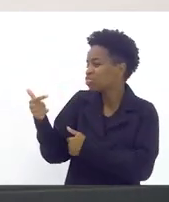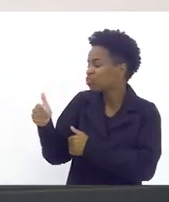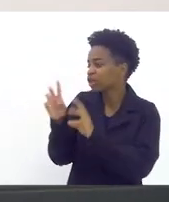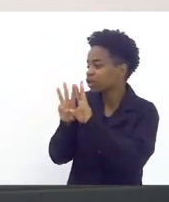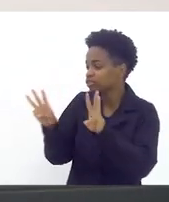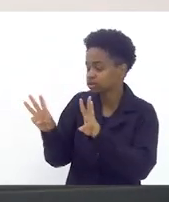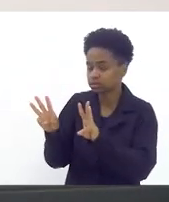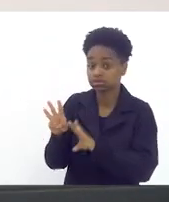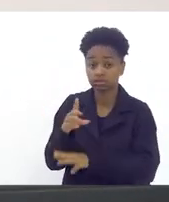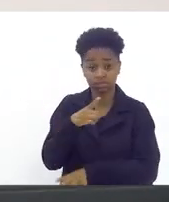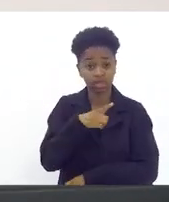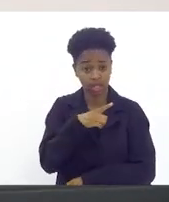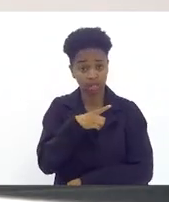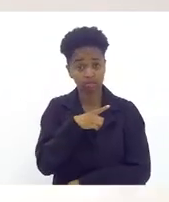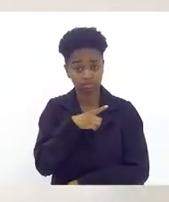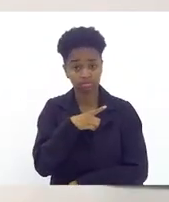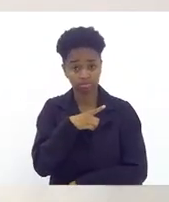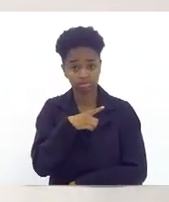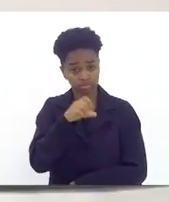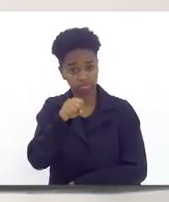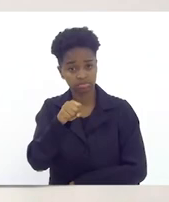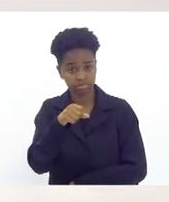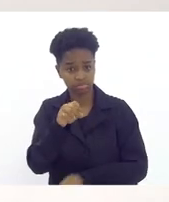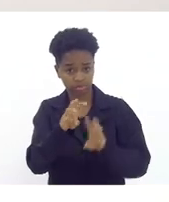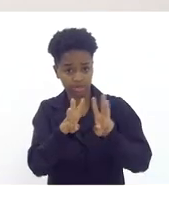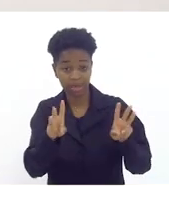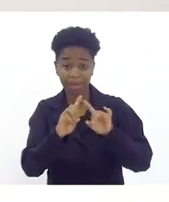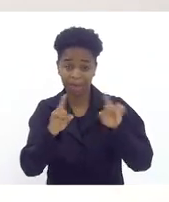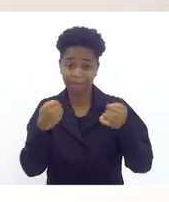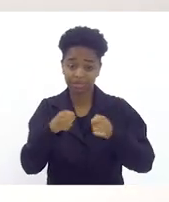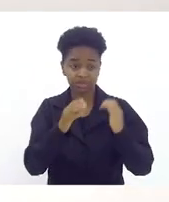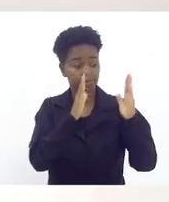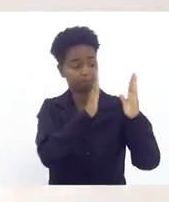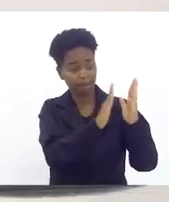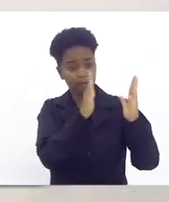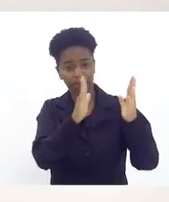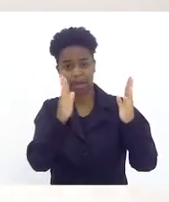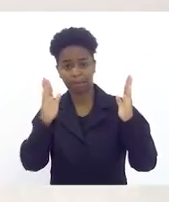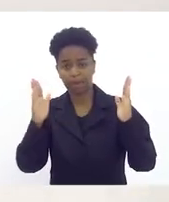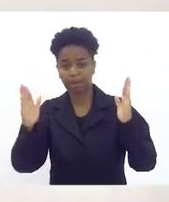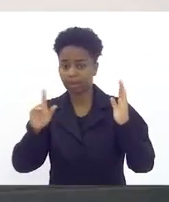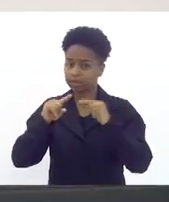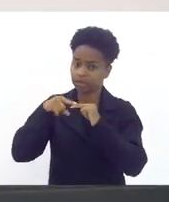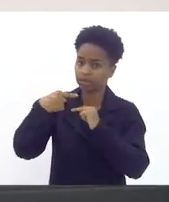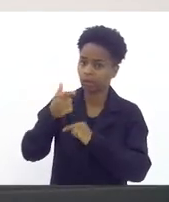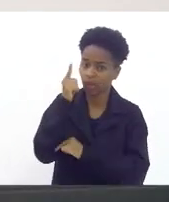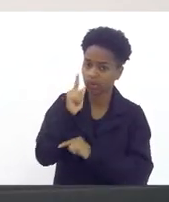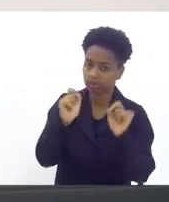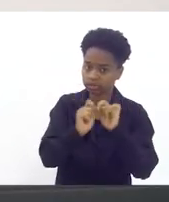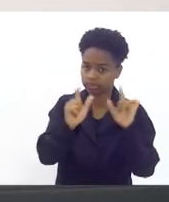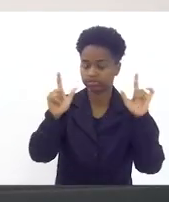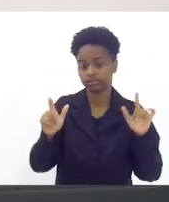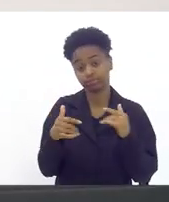tá no site tá no site só que você tem esse caminho para chegar até lá Então vamos lá